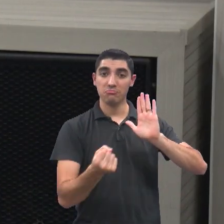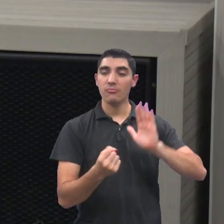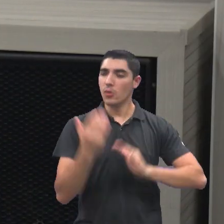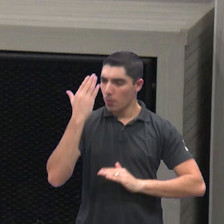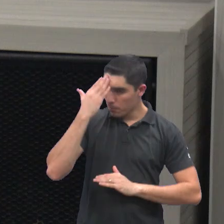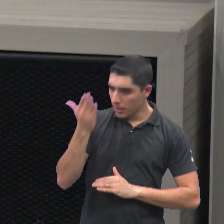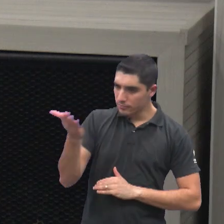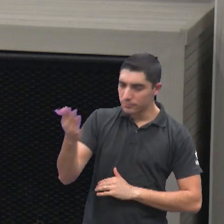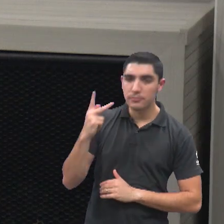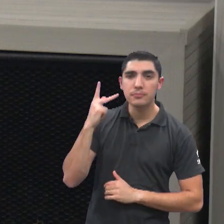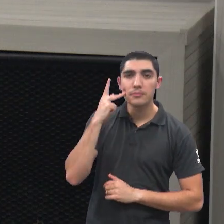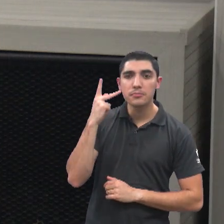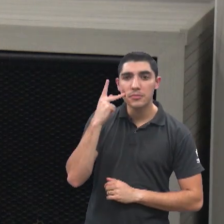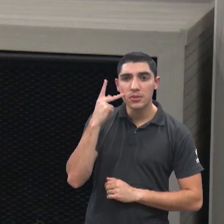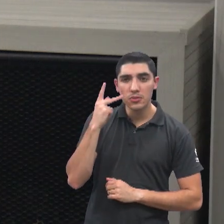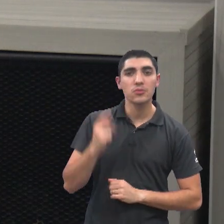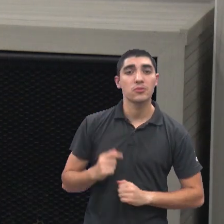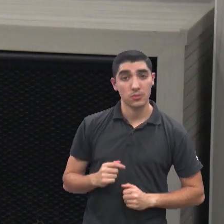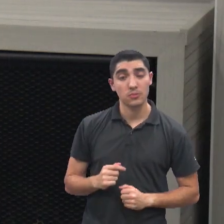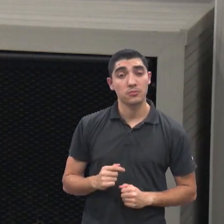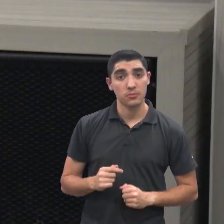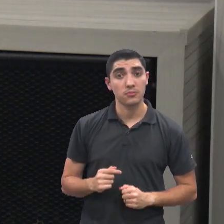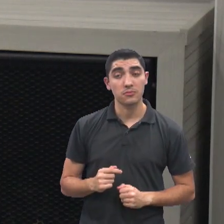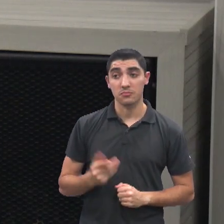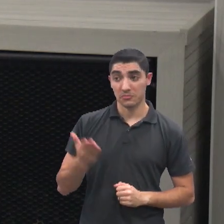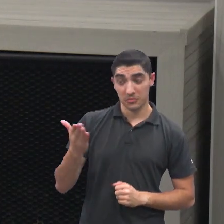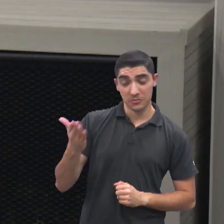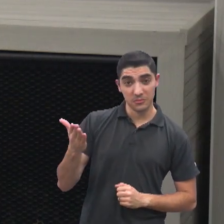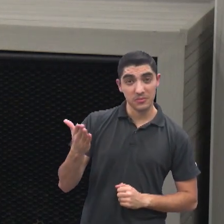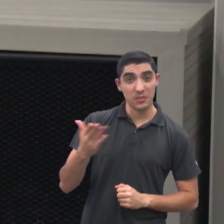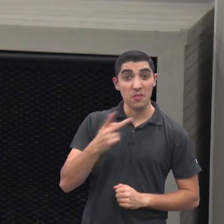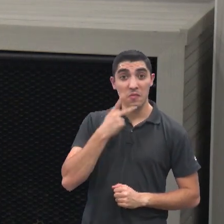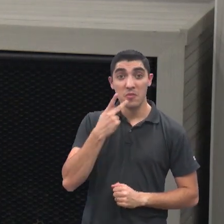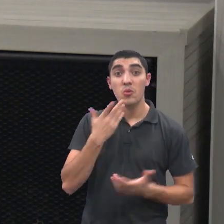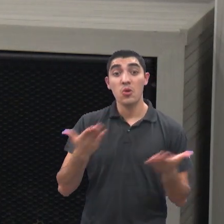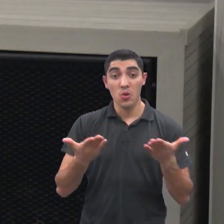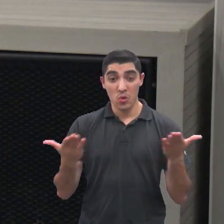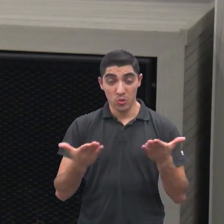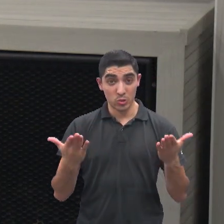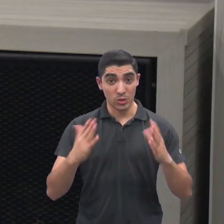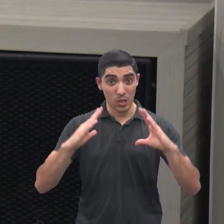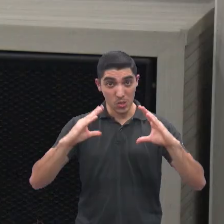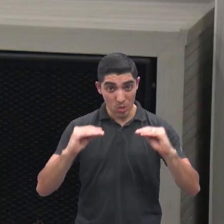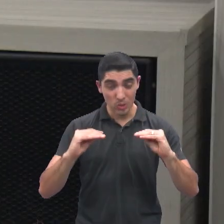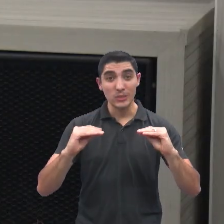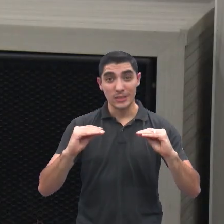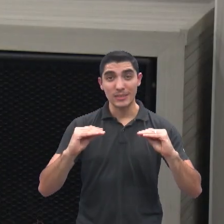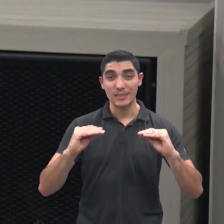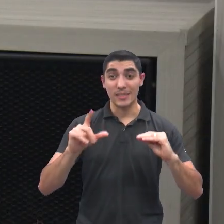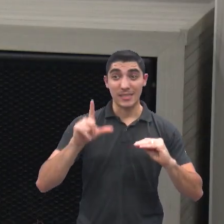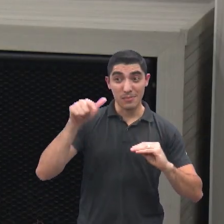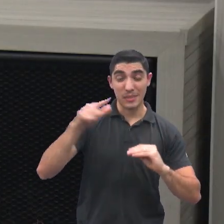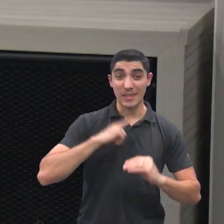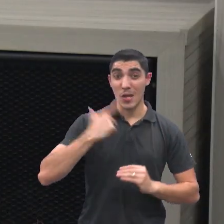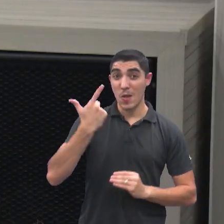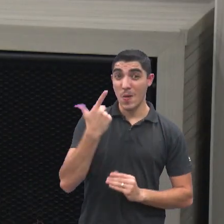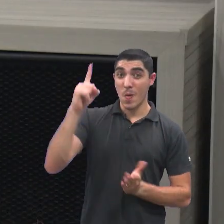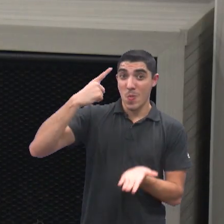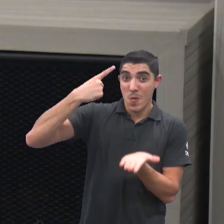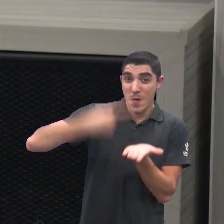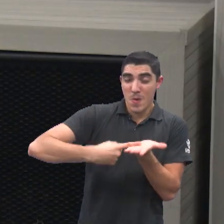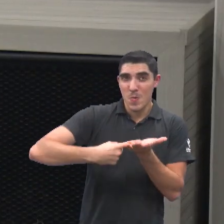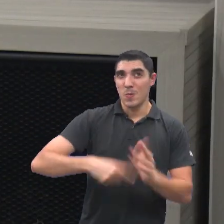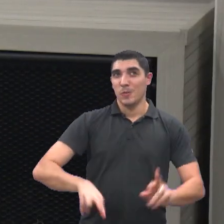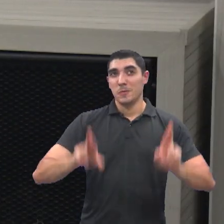Pascucci, que falou que, inclusive, hoje nós temos um compromisso mais à noite. Tenho certeza que